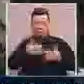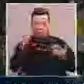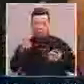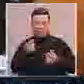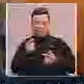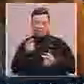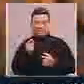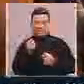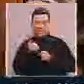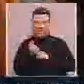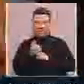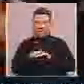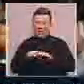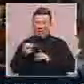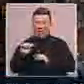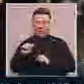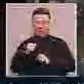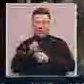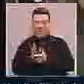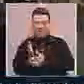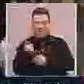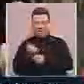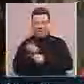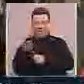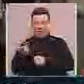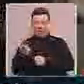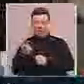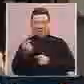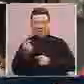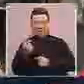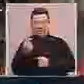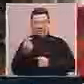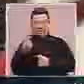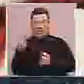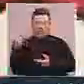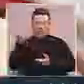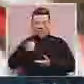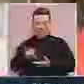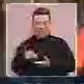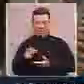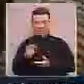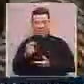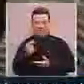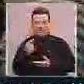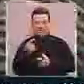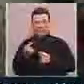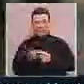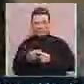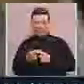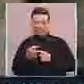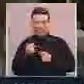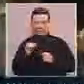divulgar as atividades, através das atividades que aqui trazem, o